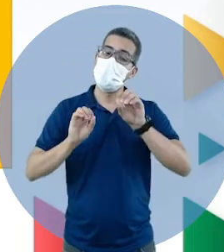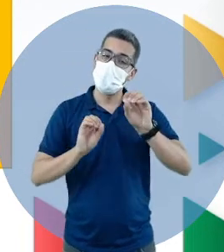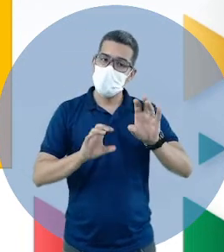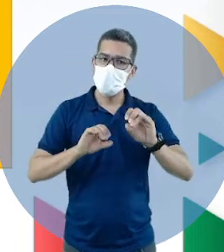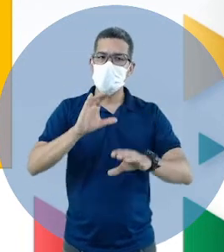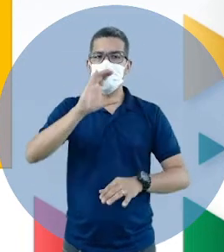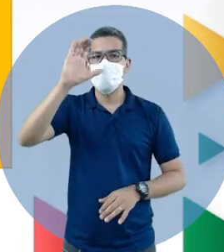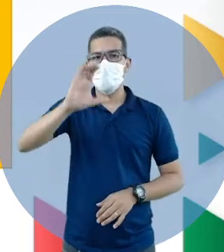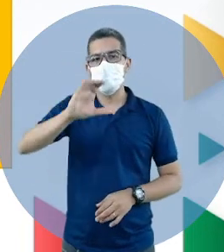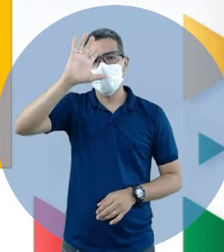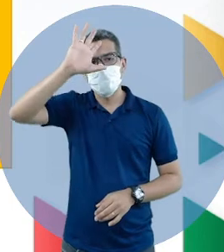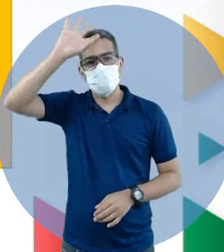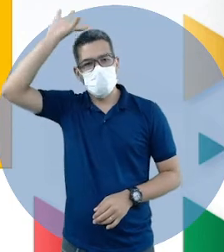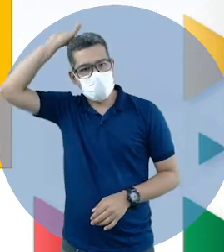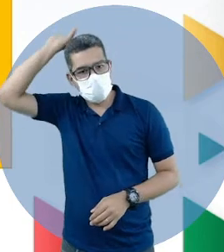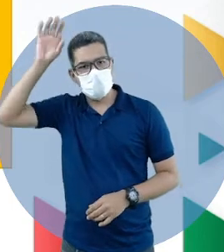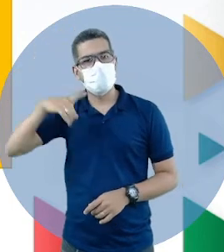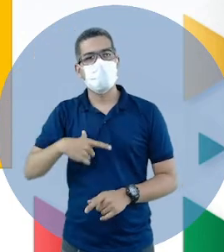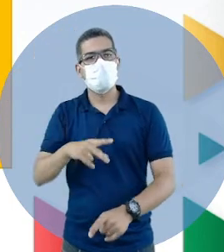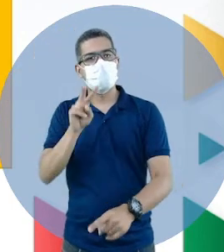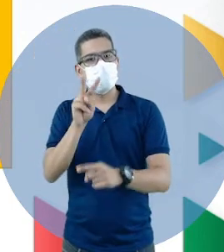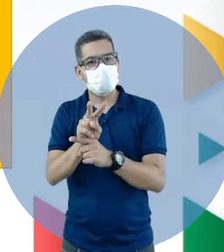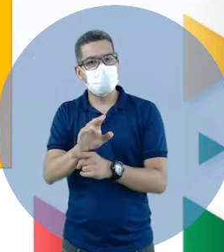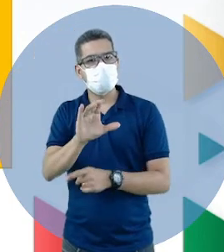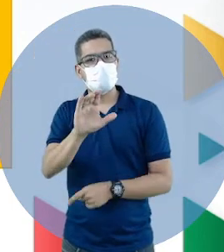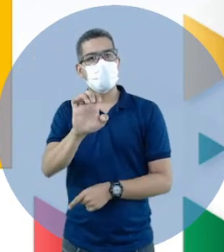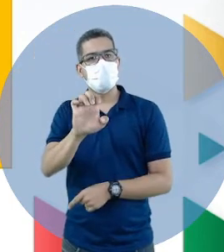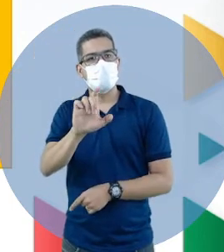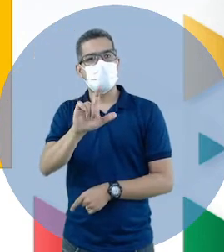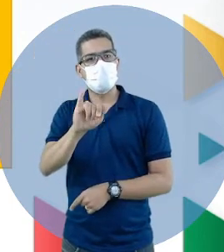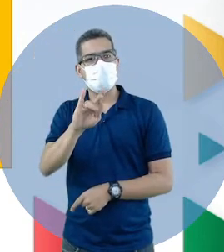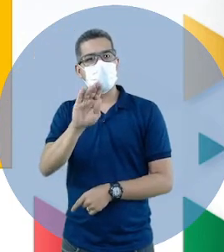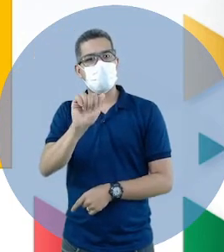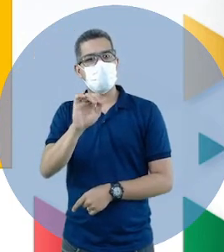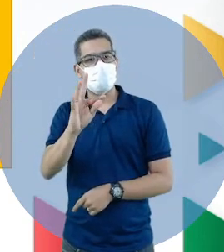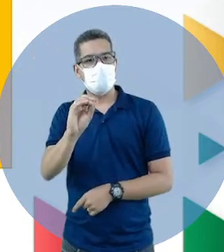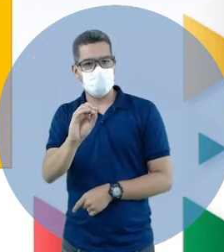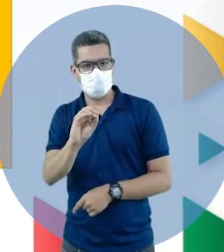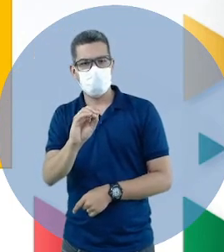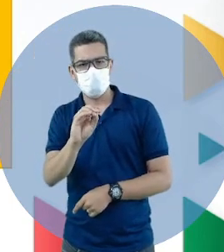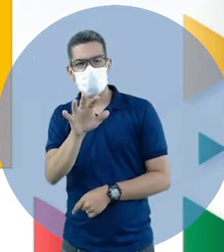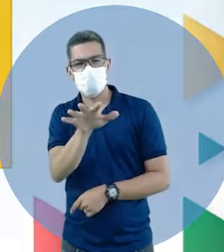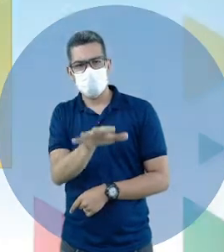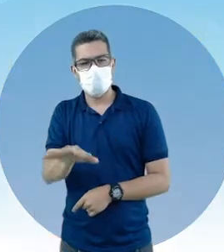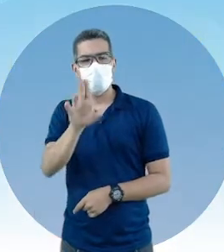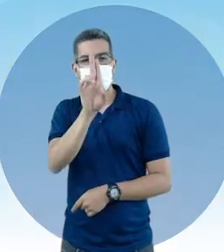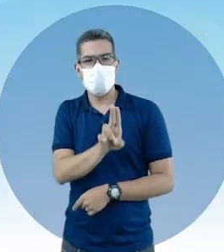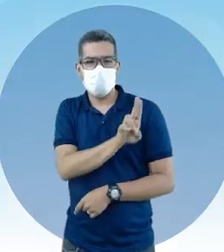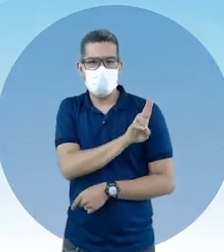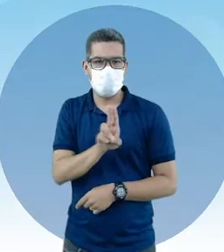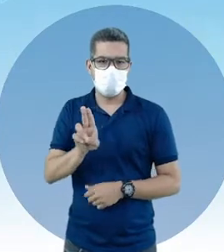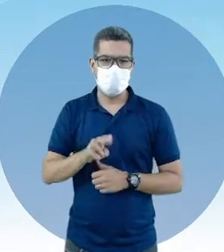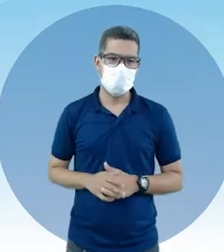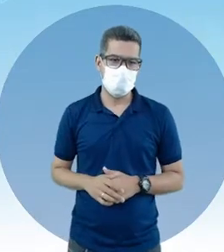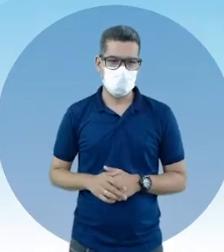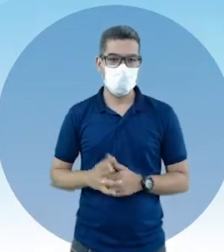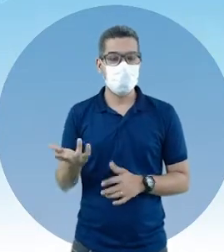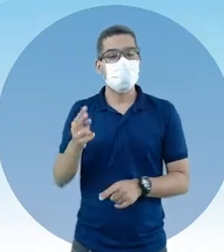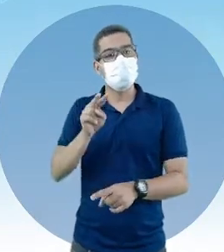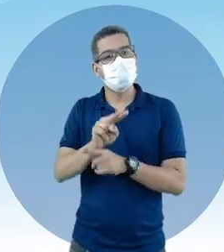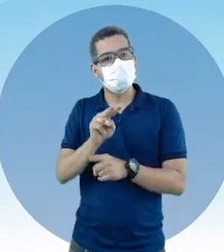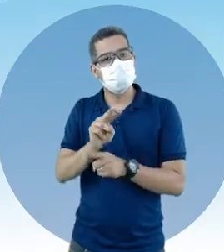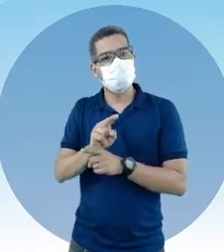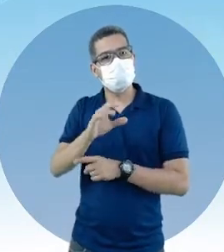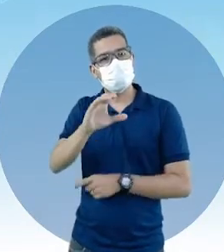católicos romanos, assim como, por exemplo, a defesa do celibato dos padres. Então ele defendeu